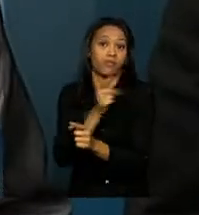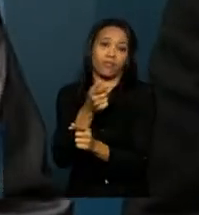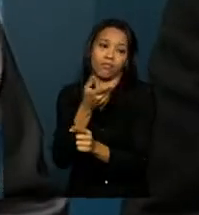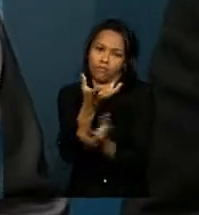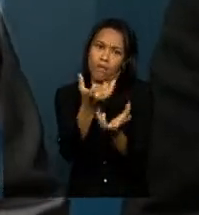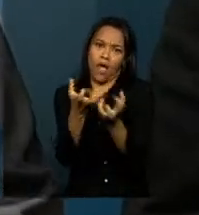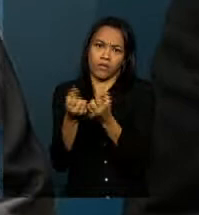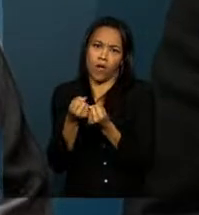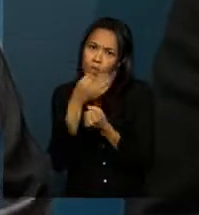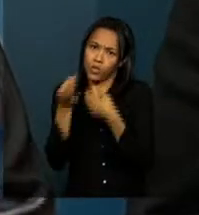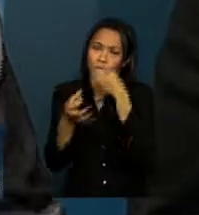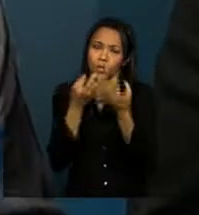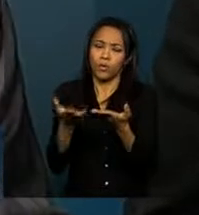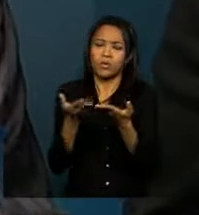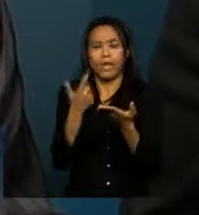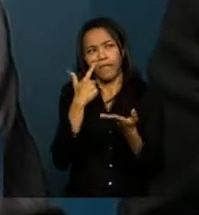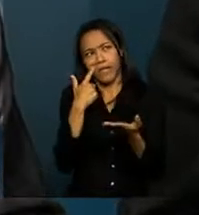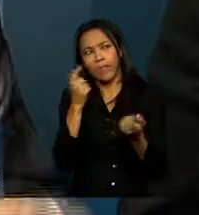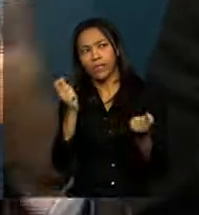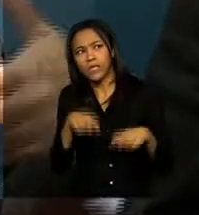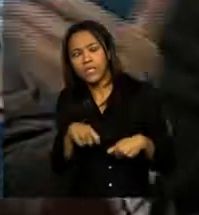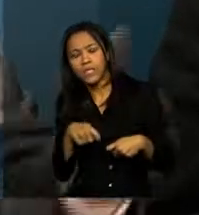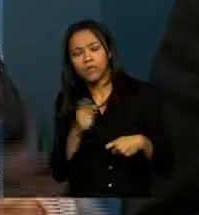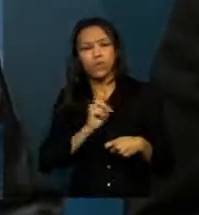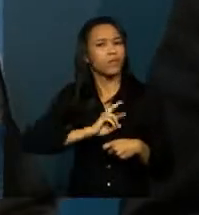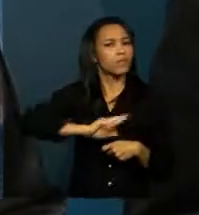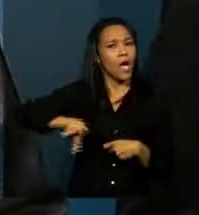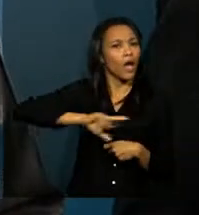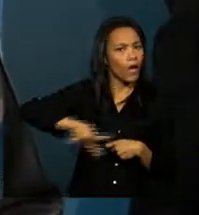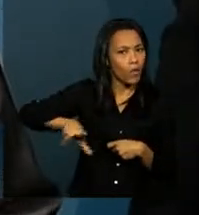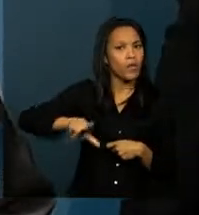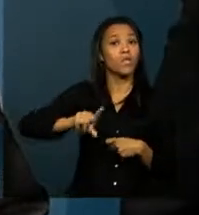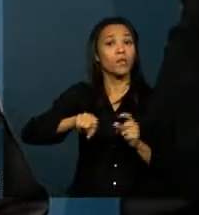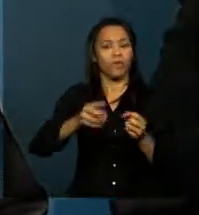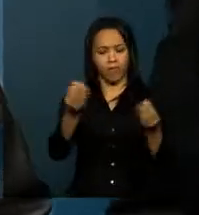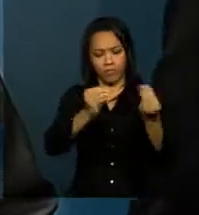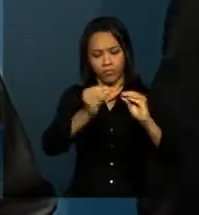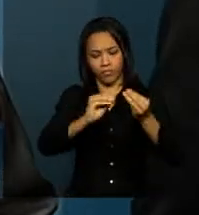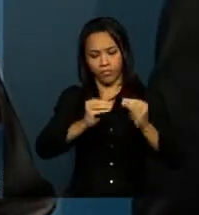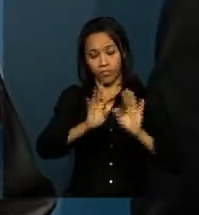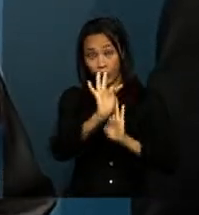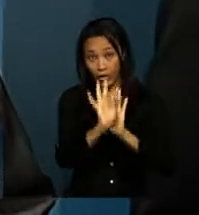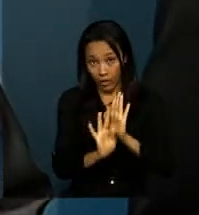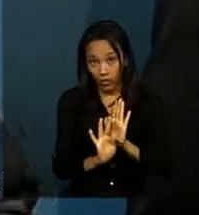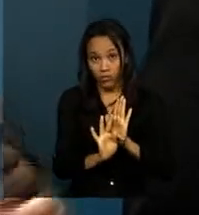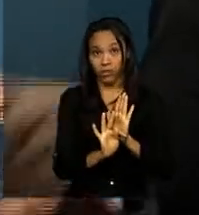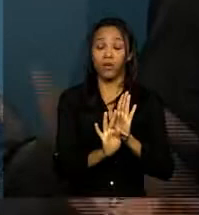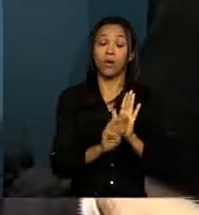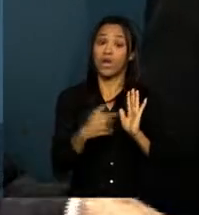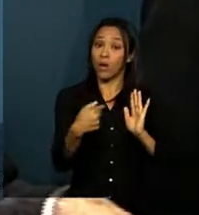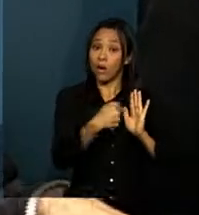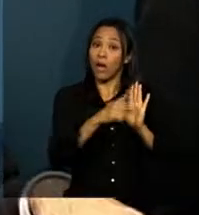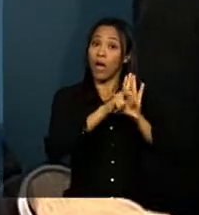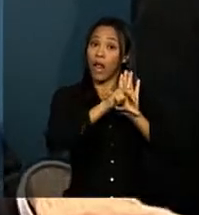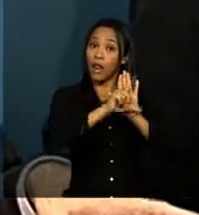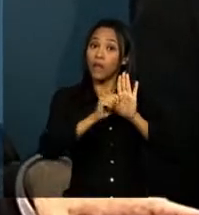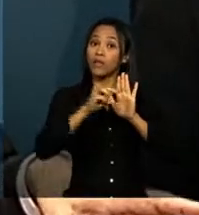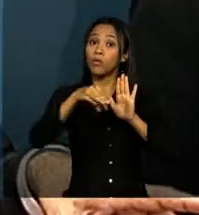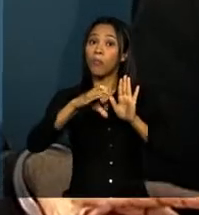tem um critério do que é possível, do que não é possível e vai construindo um texto. No Marco Civil deu muito resultado. Nós tivemos grandes